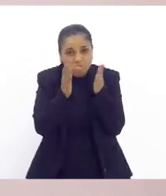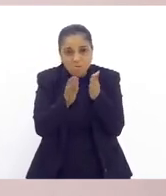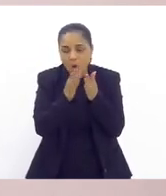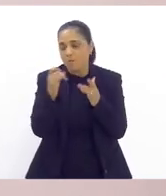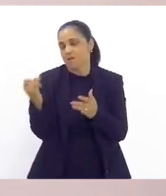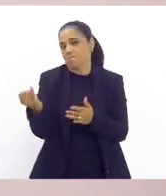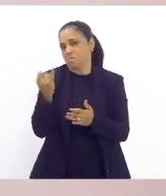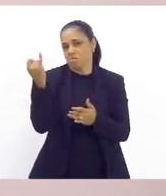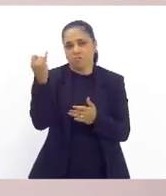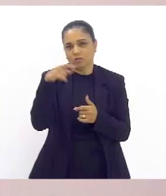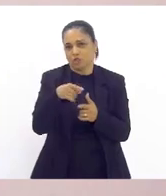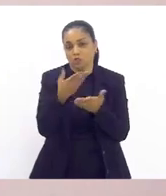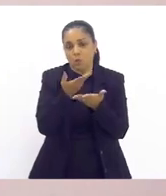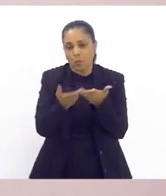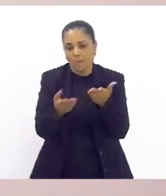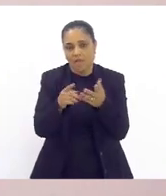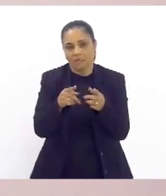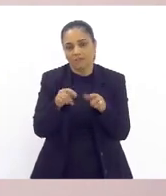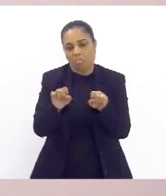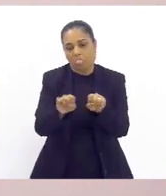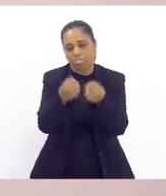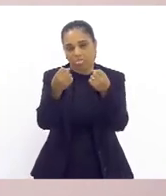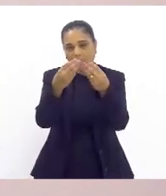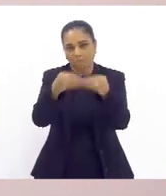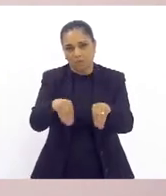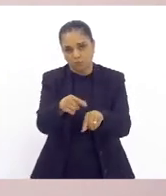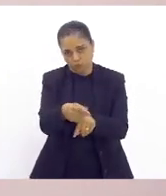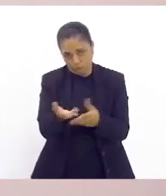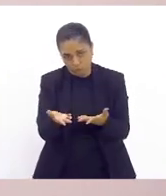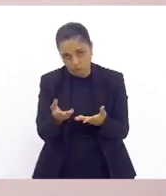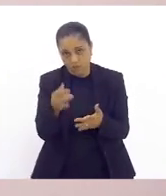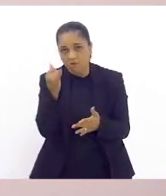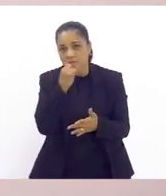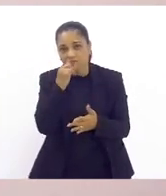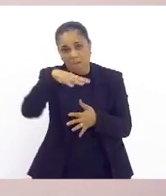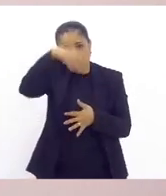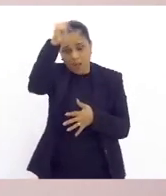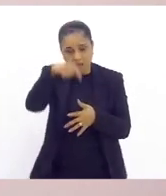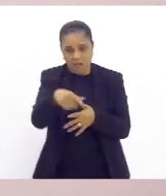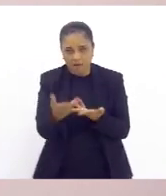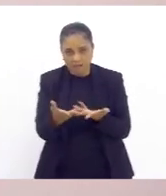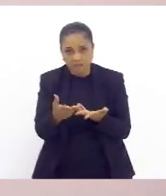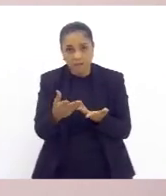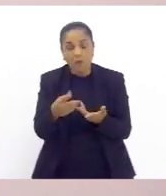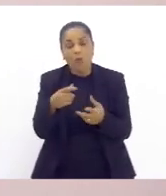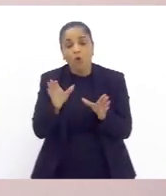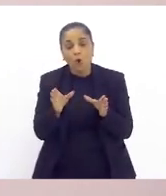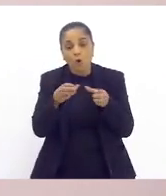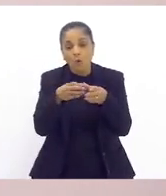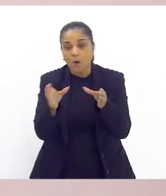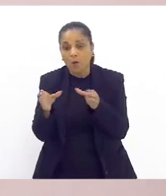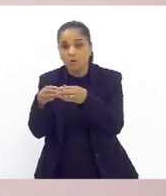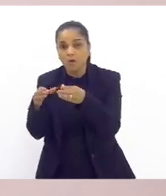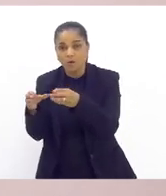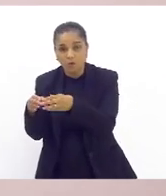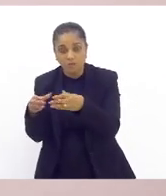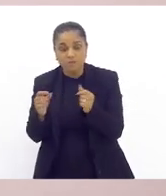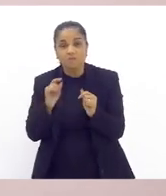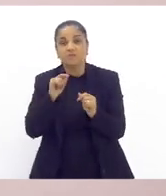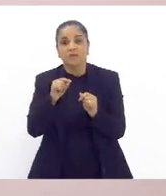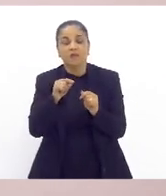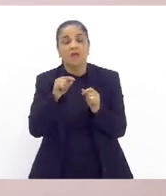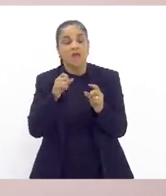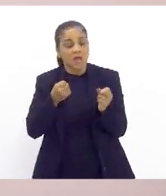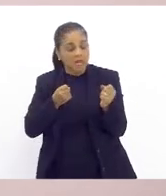importância né então assim para que esses Multidões aqui eu ouvia representando a Defensoria Pública